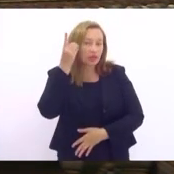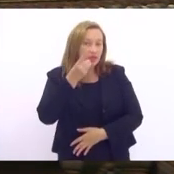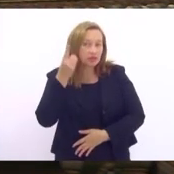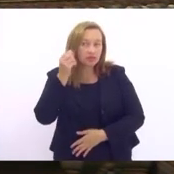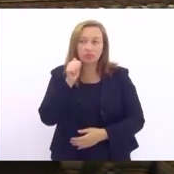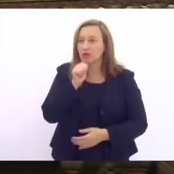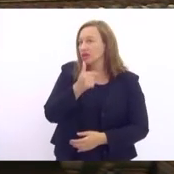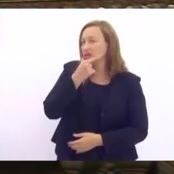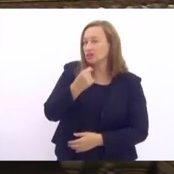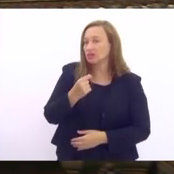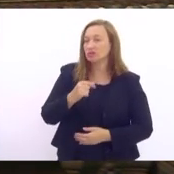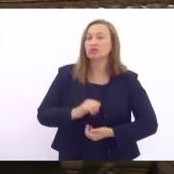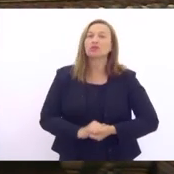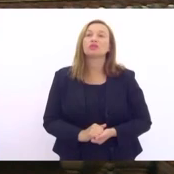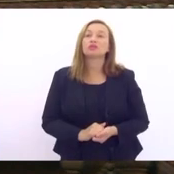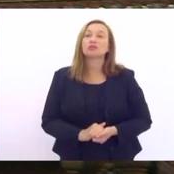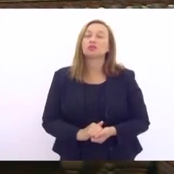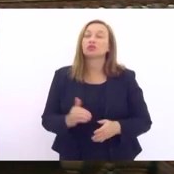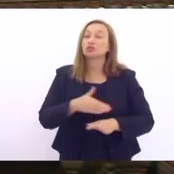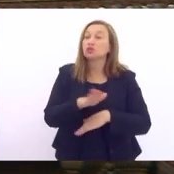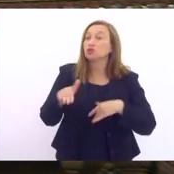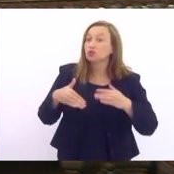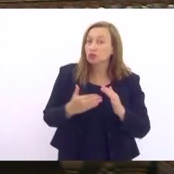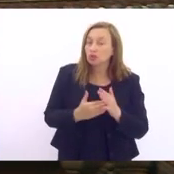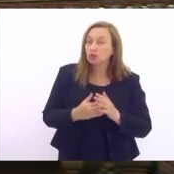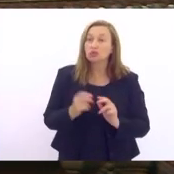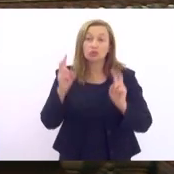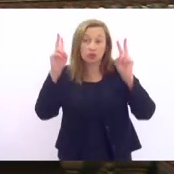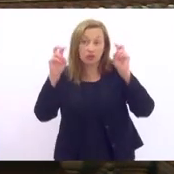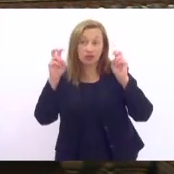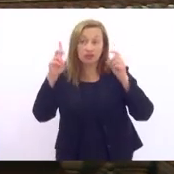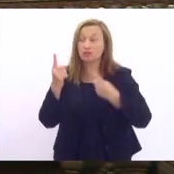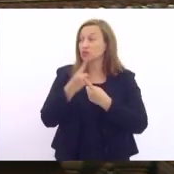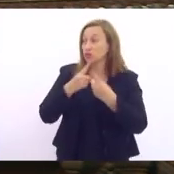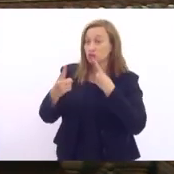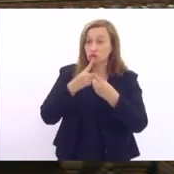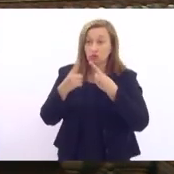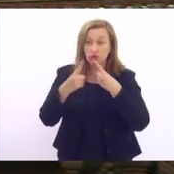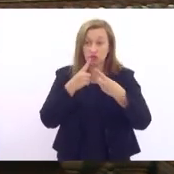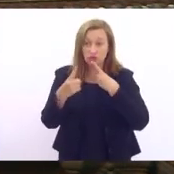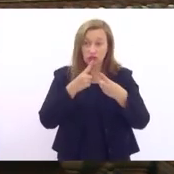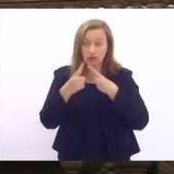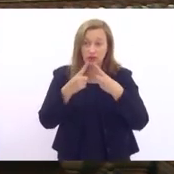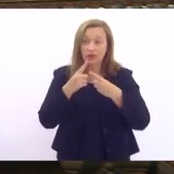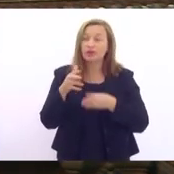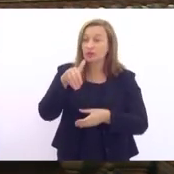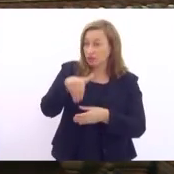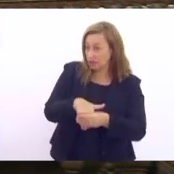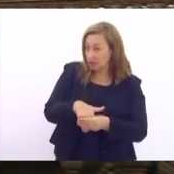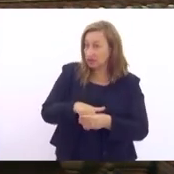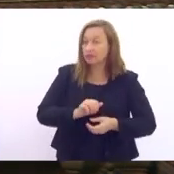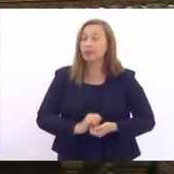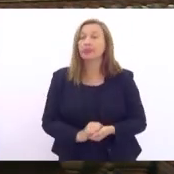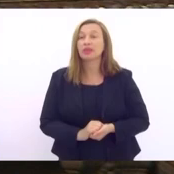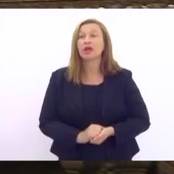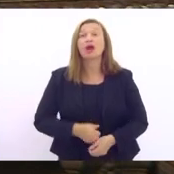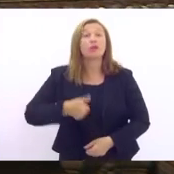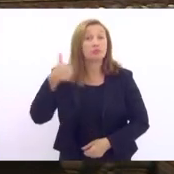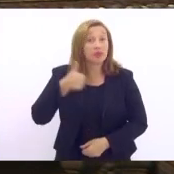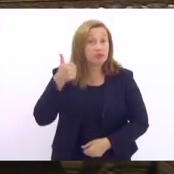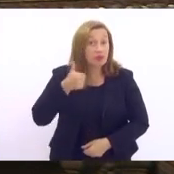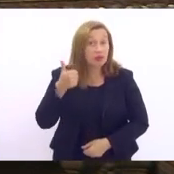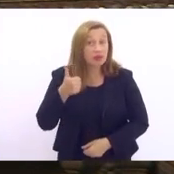de todas as matérias discutidas e votadas. Essa é a primeira parte do